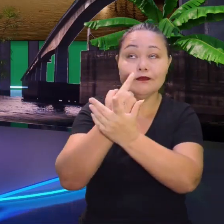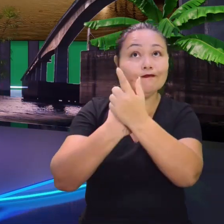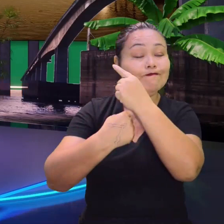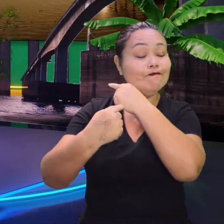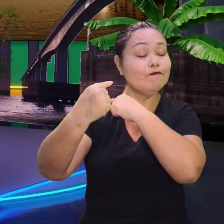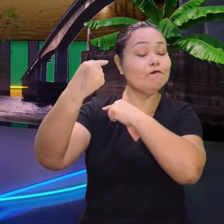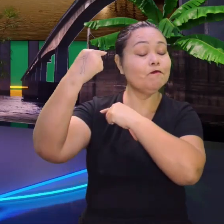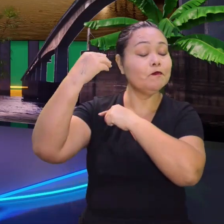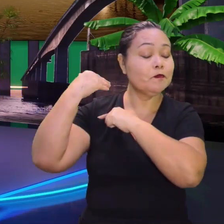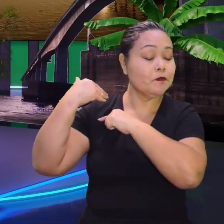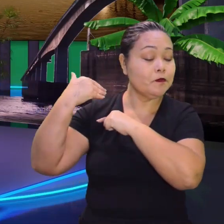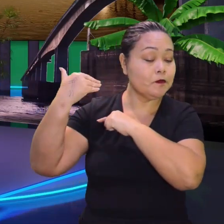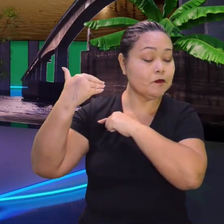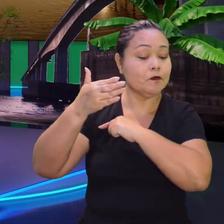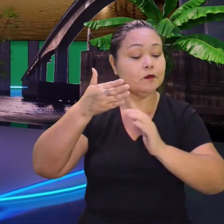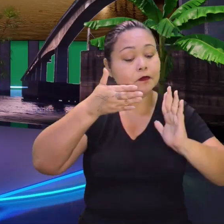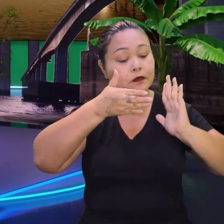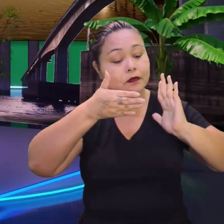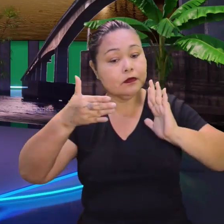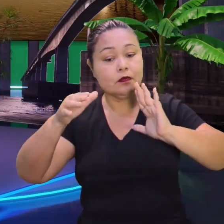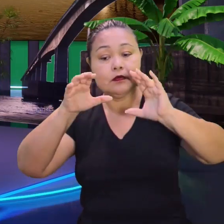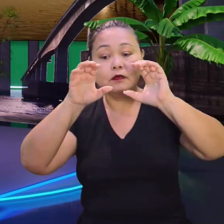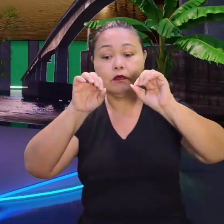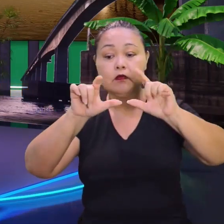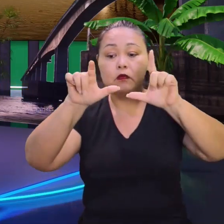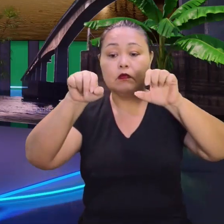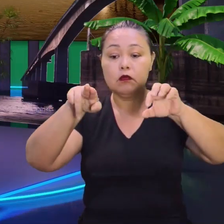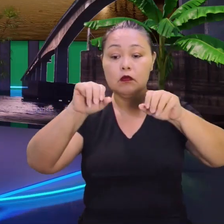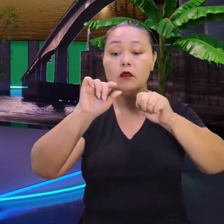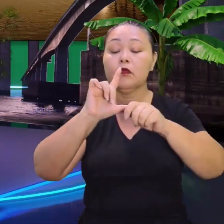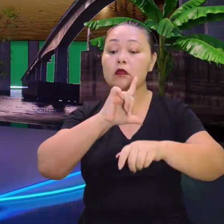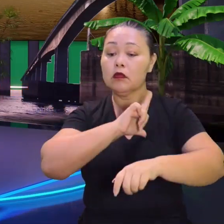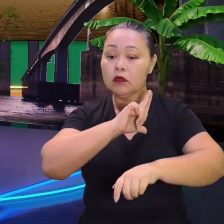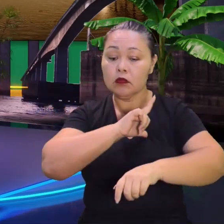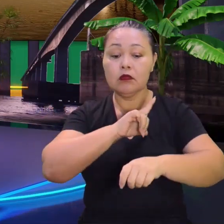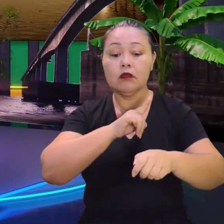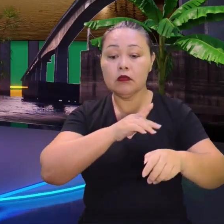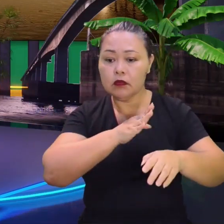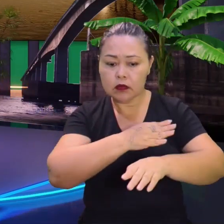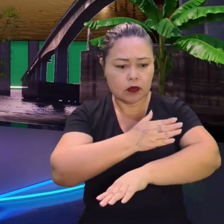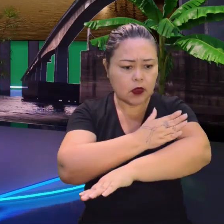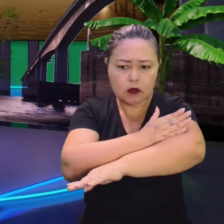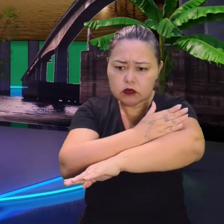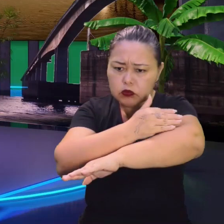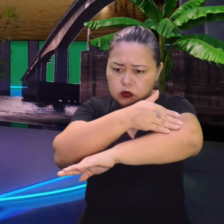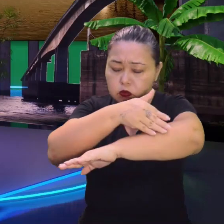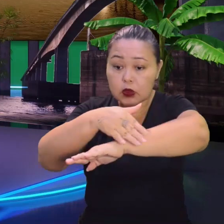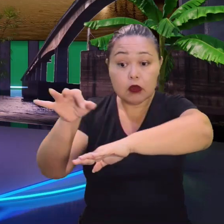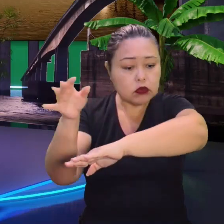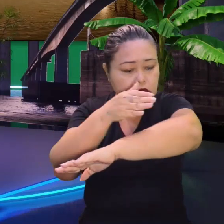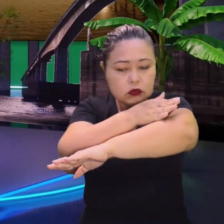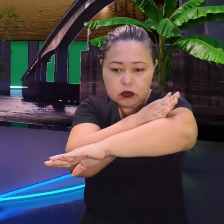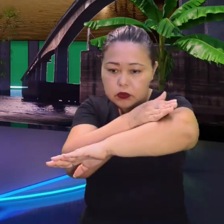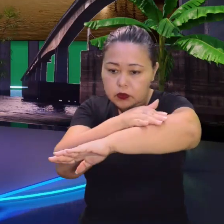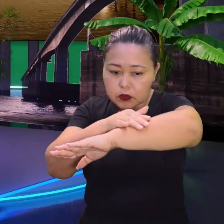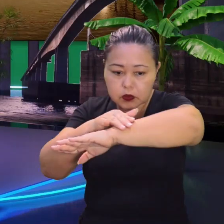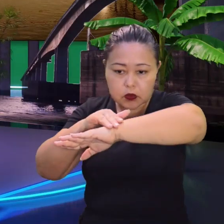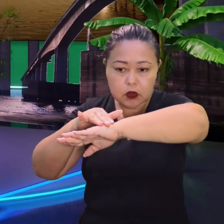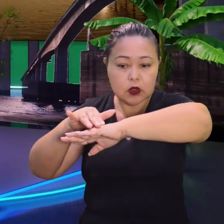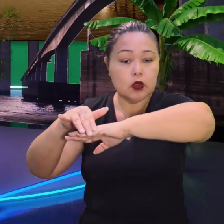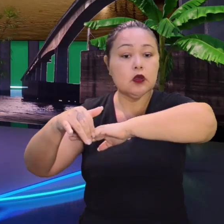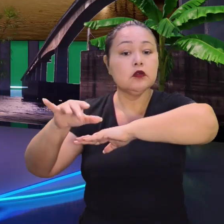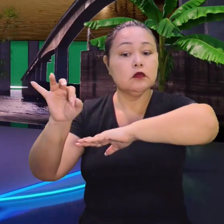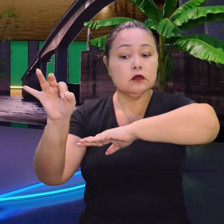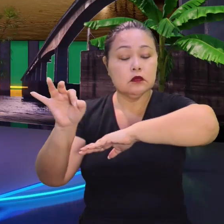isso? Desde o período colonial, o professor já tinha estradas. Tinha. Estava pronta. É ou não é,